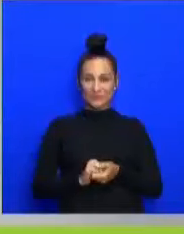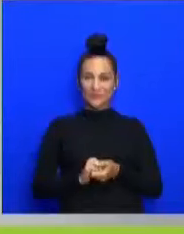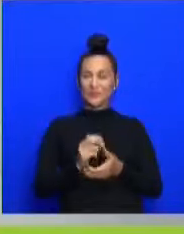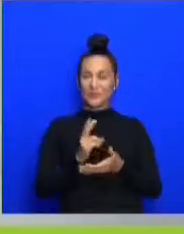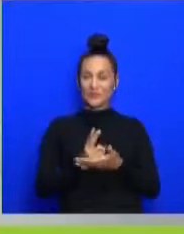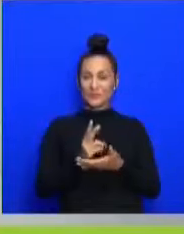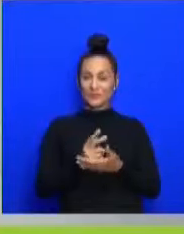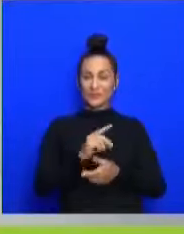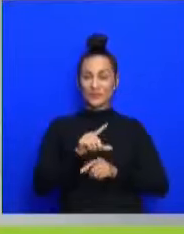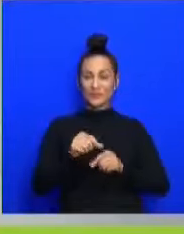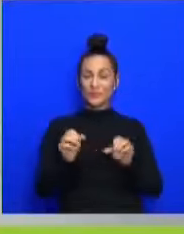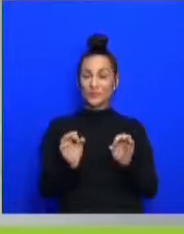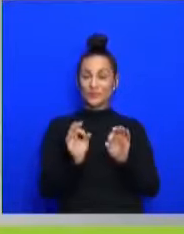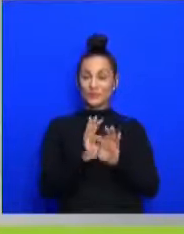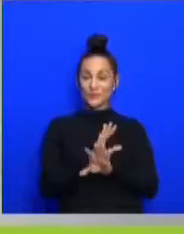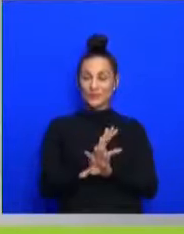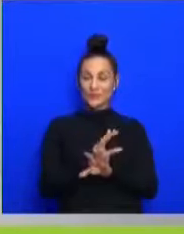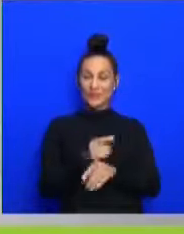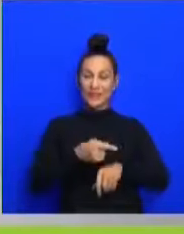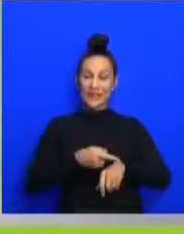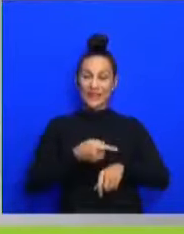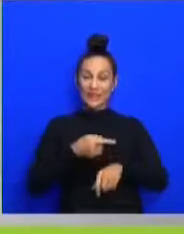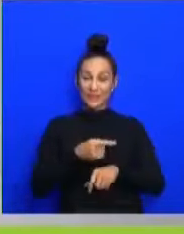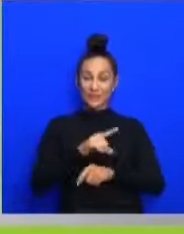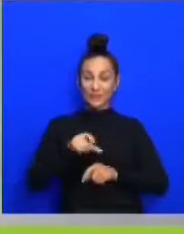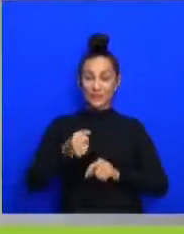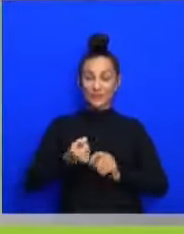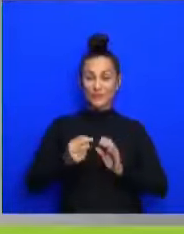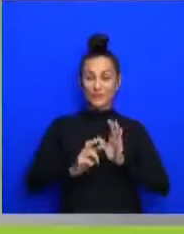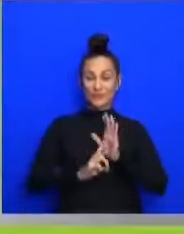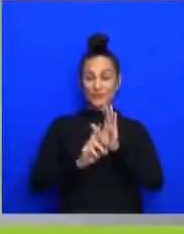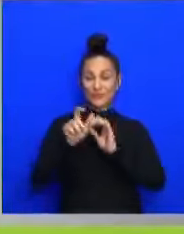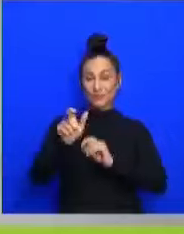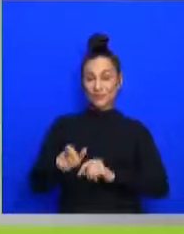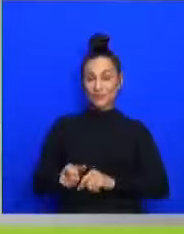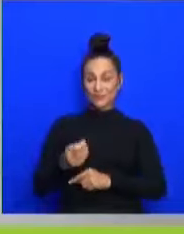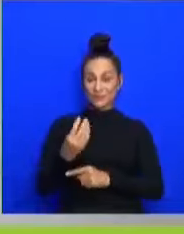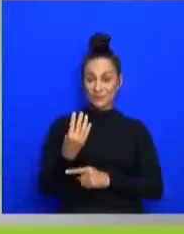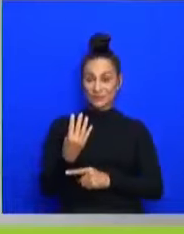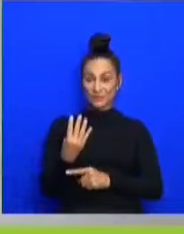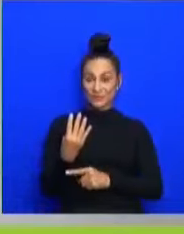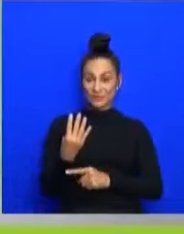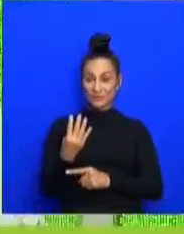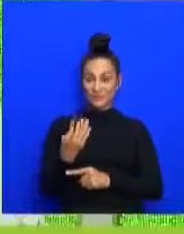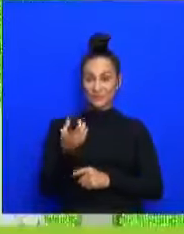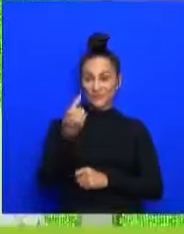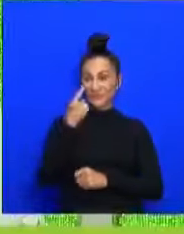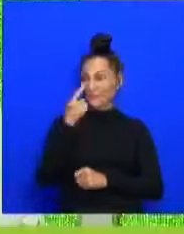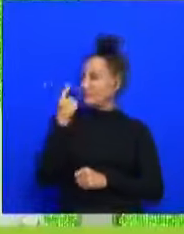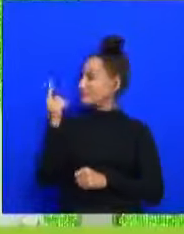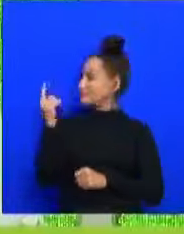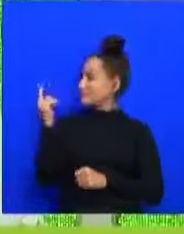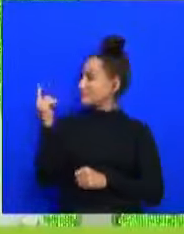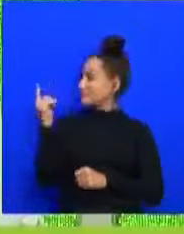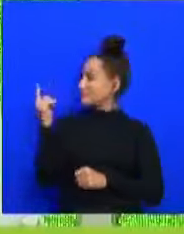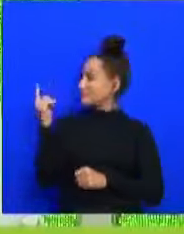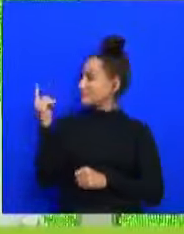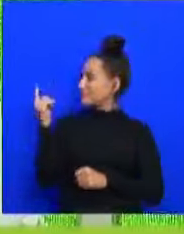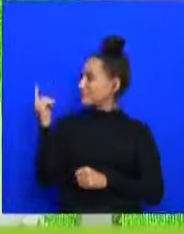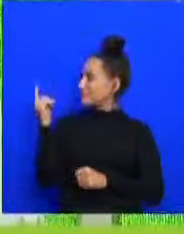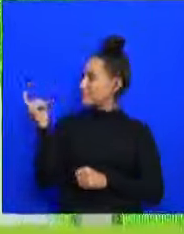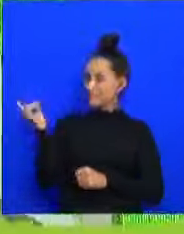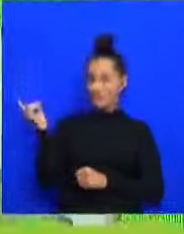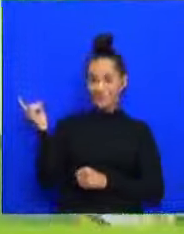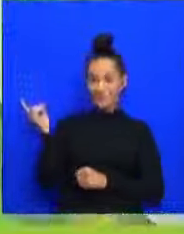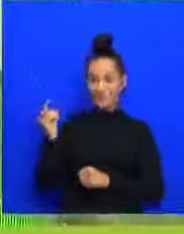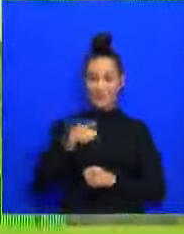Vamos seguir sorteando. Tudo pronto. Agora o sorteio do número correspondente à coluna número 4. Bola posicionada,